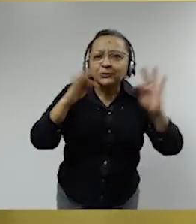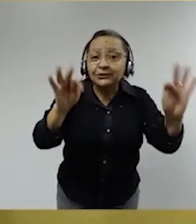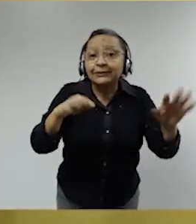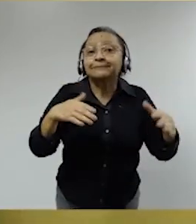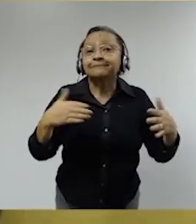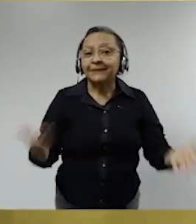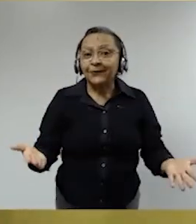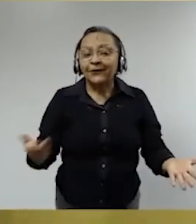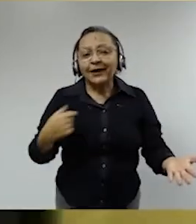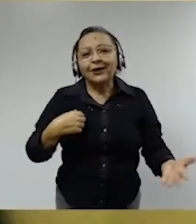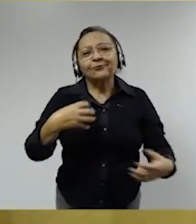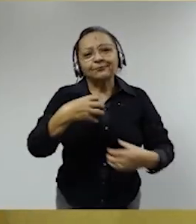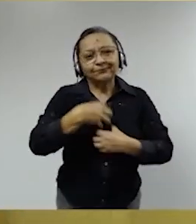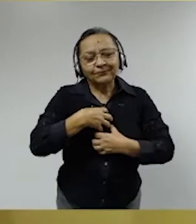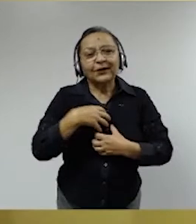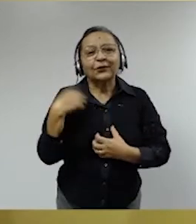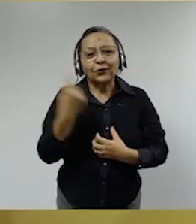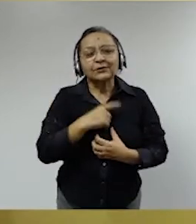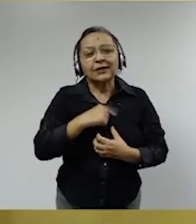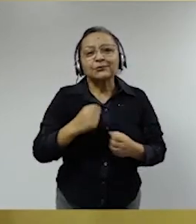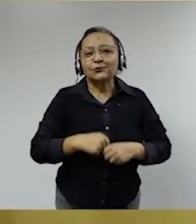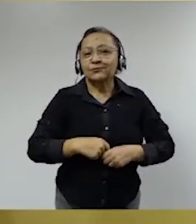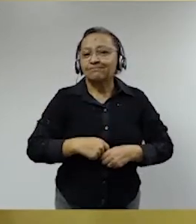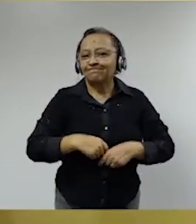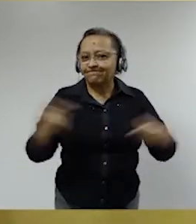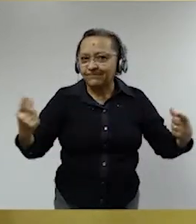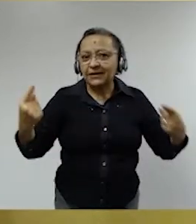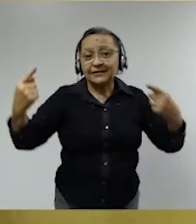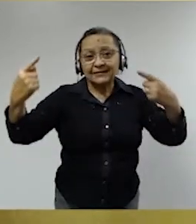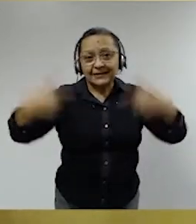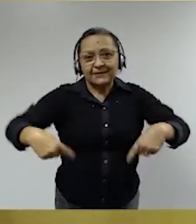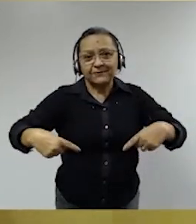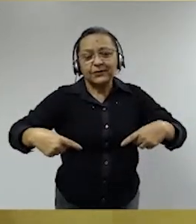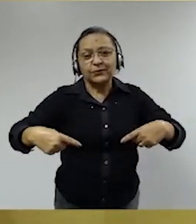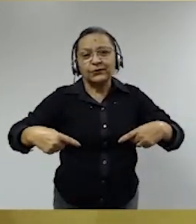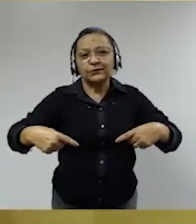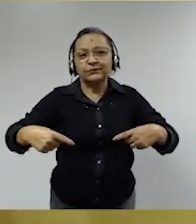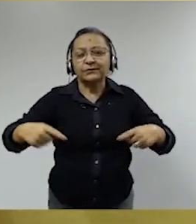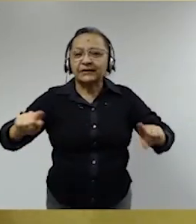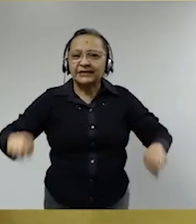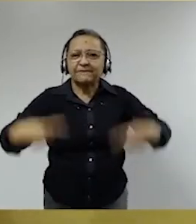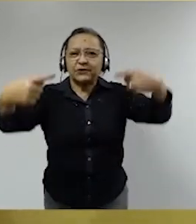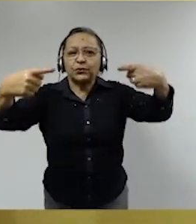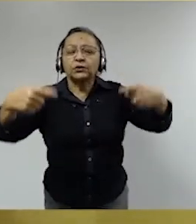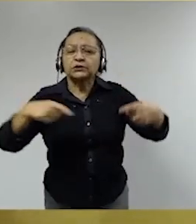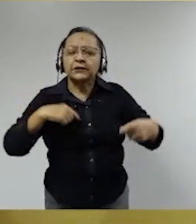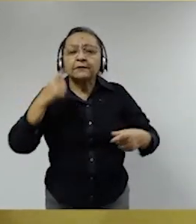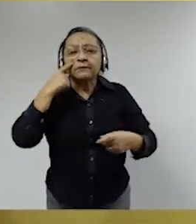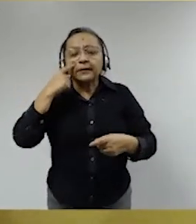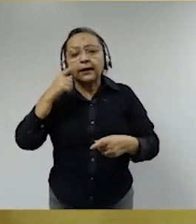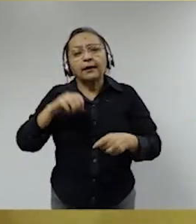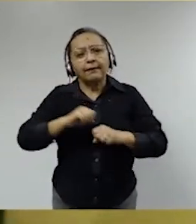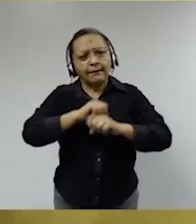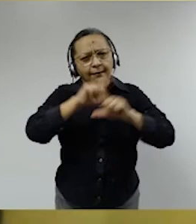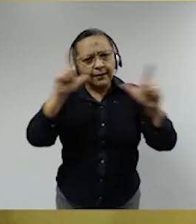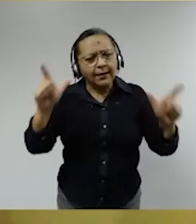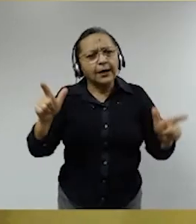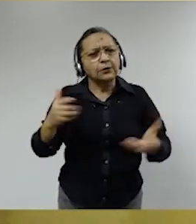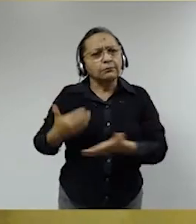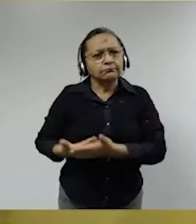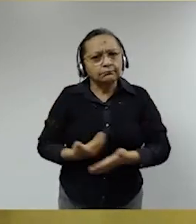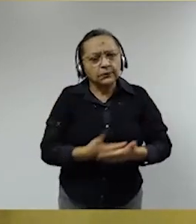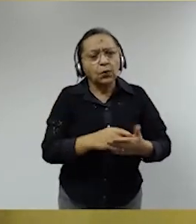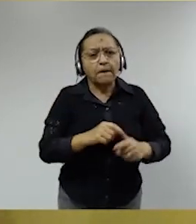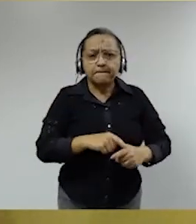Então, eu acredito que nós temos um grande desafio, senhor presidente, senhor superintendente, de buscar, obviamente, com a maior